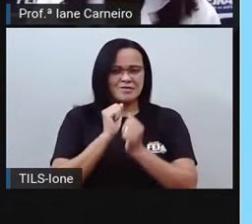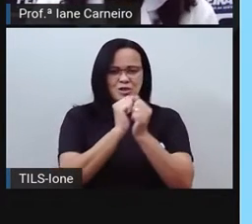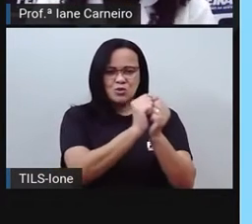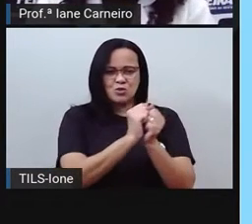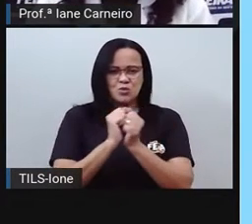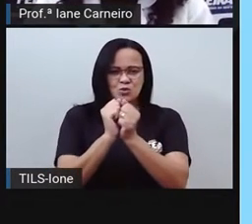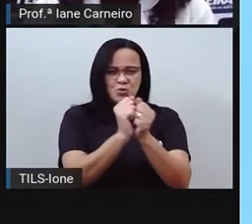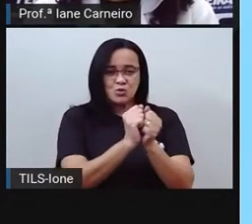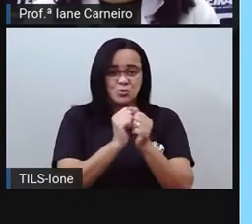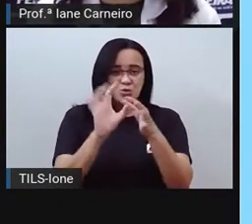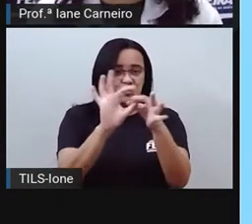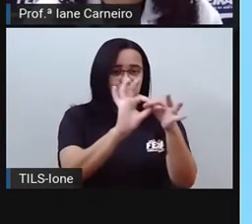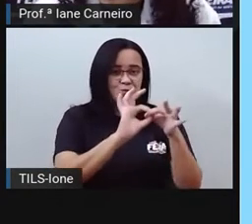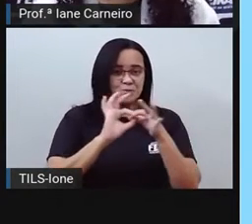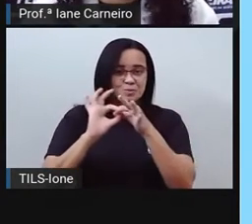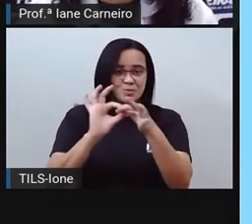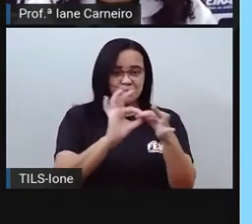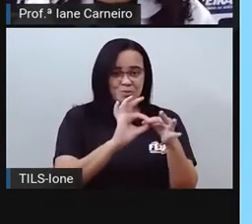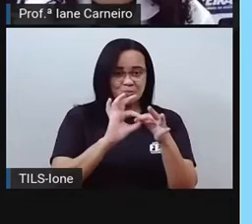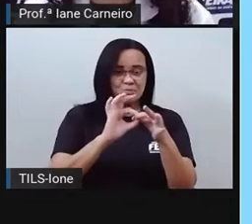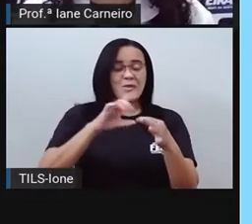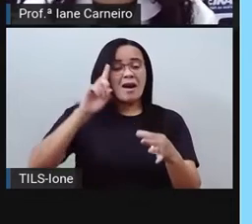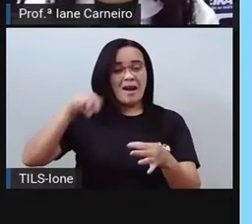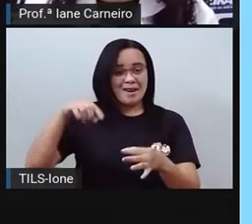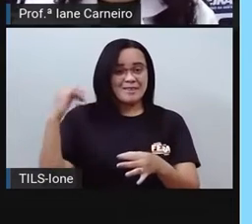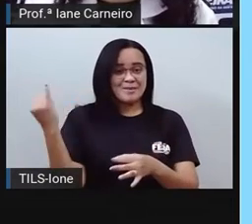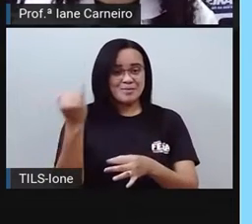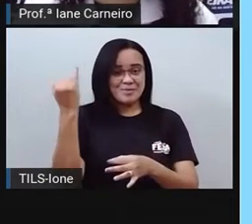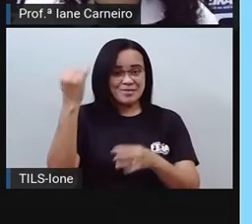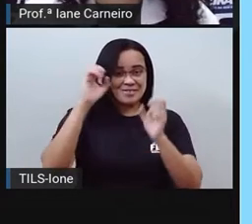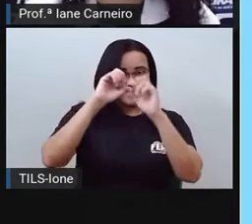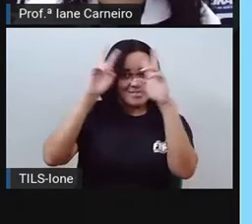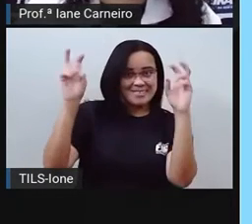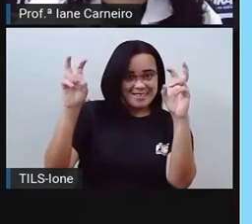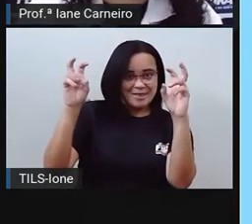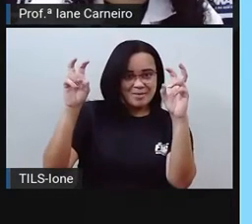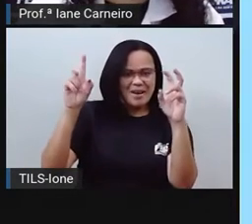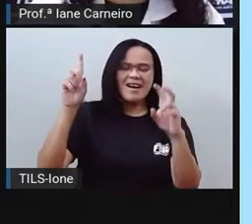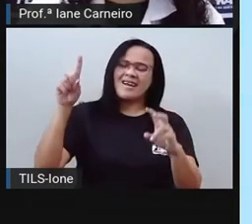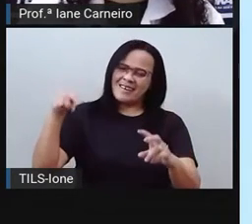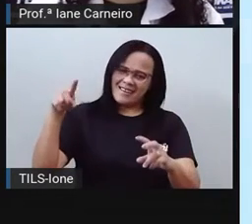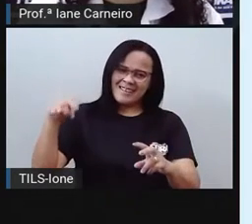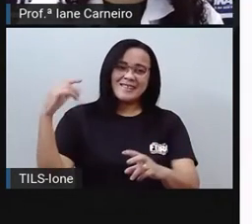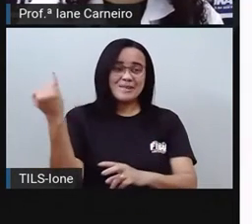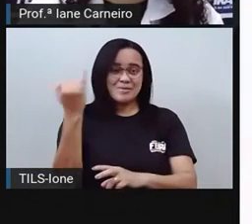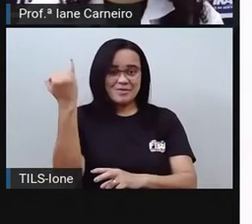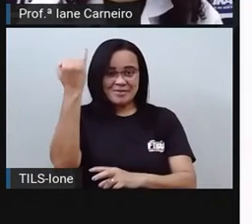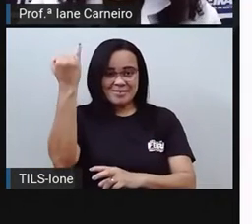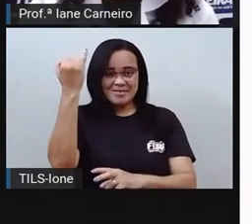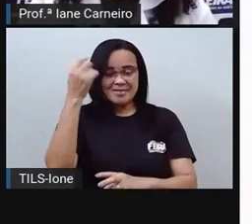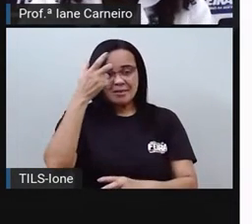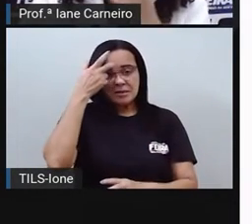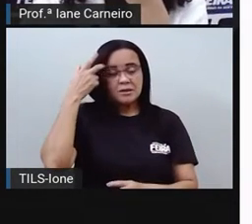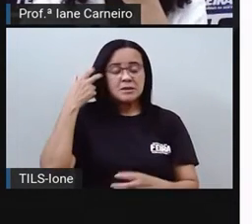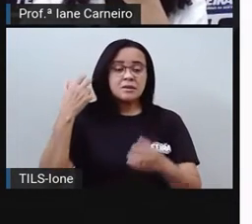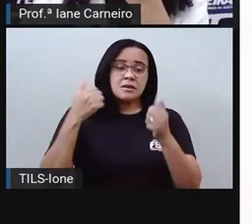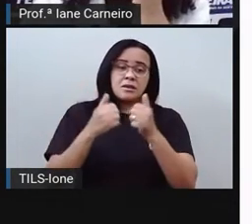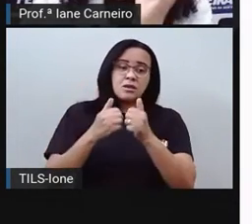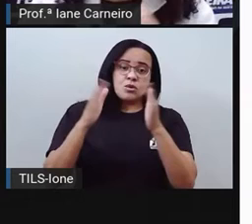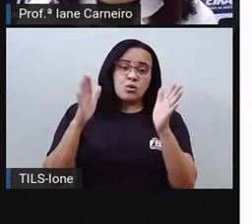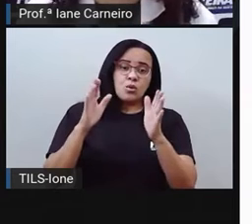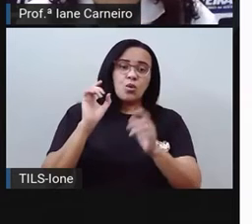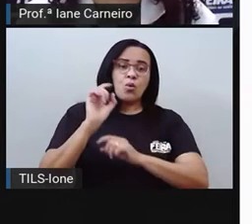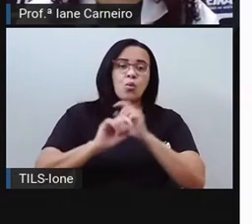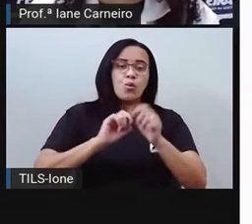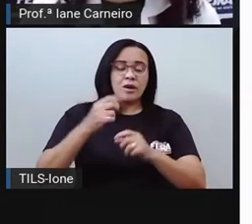certo? Então, olha só, não é importante? Essa temática é muito importante, né? Então, para começar, Pró trouxe